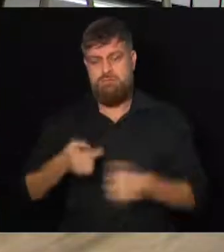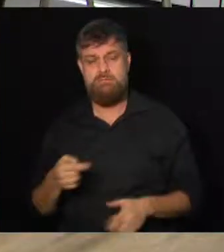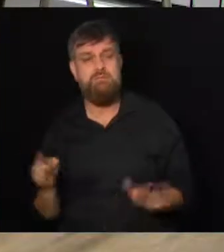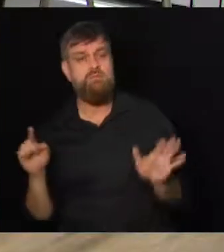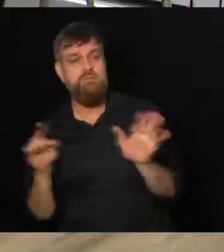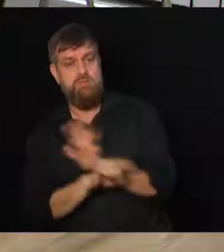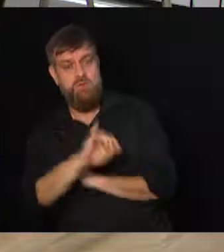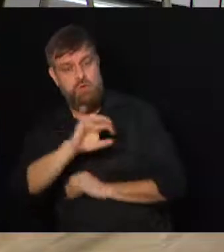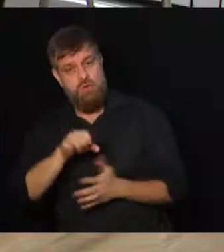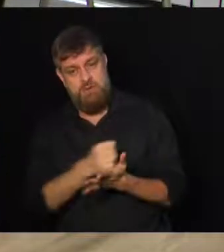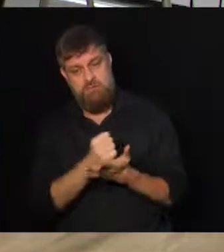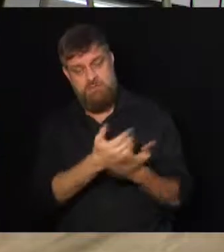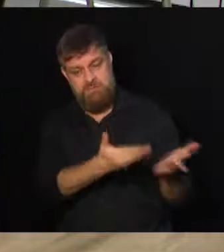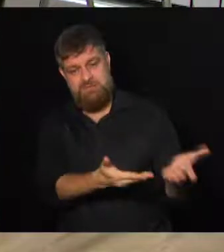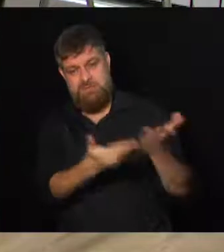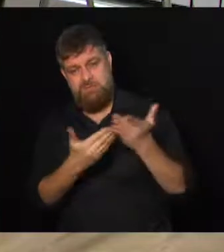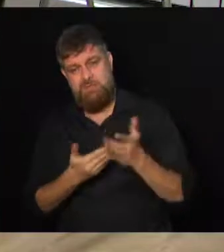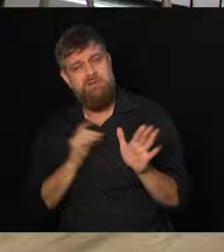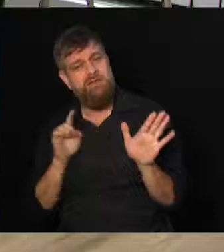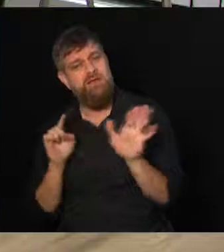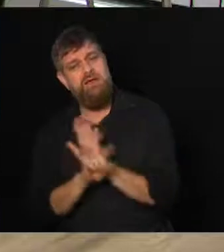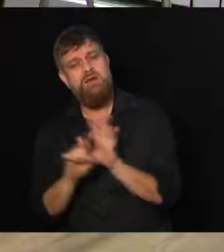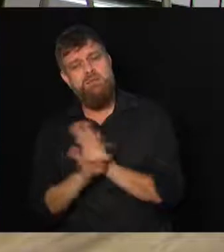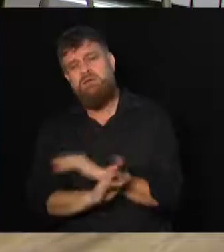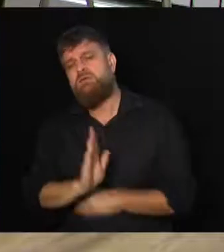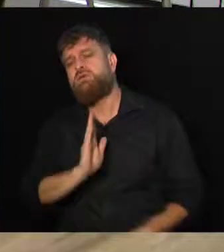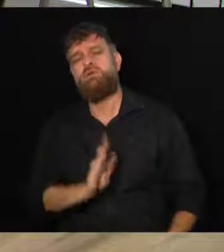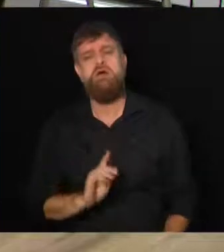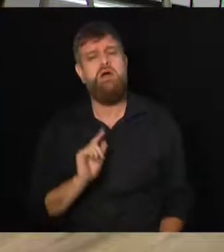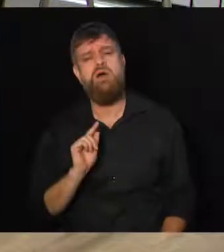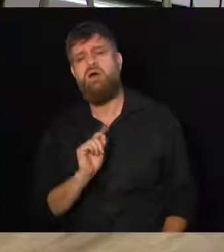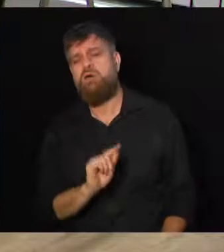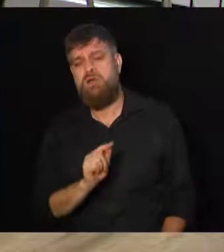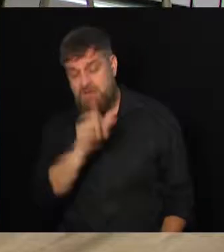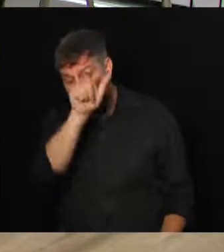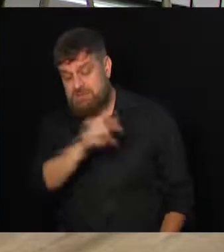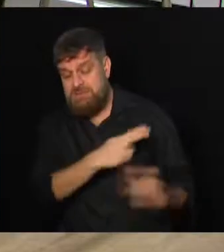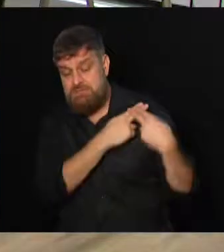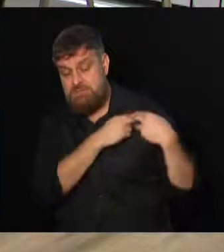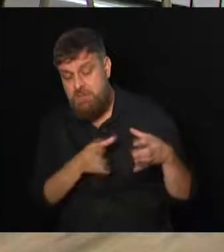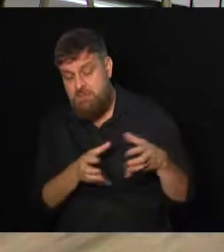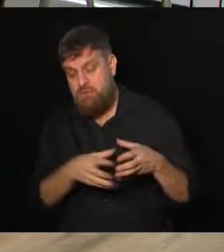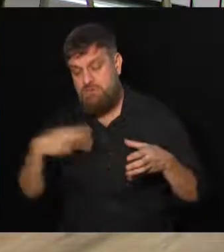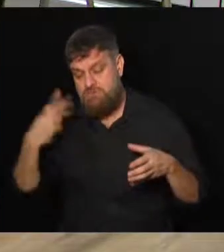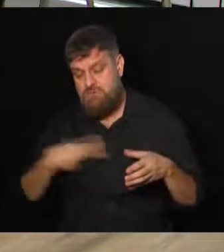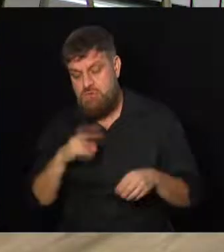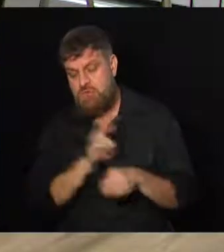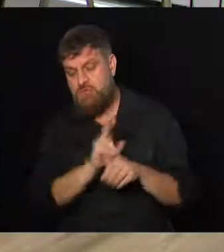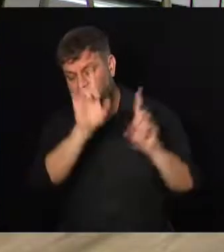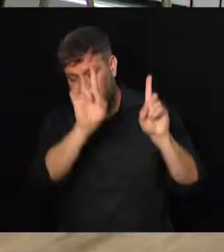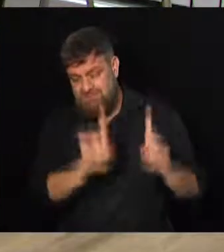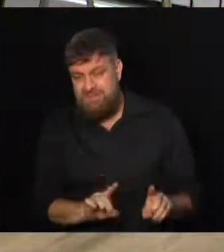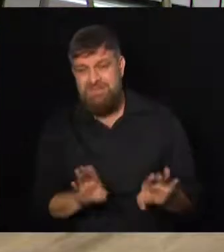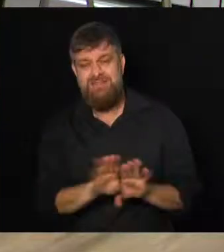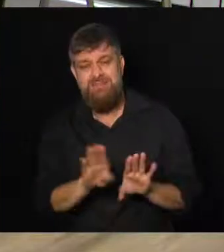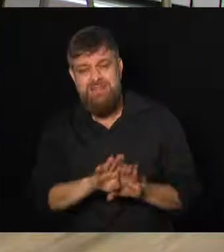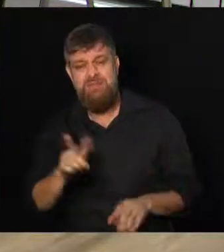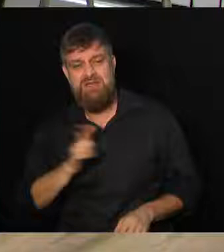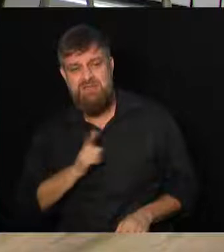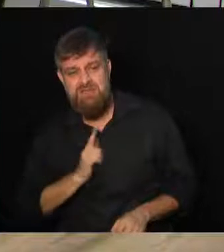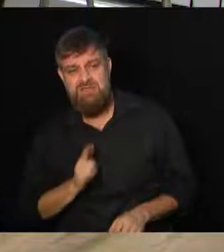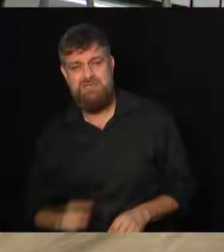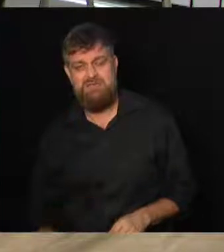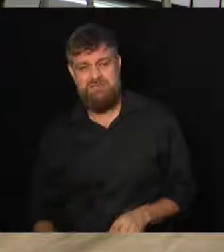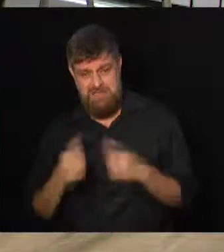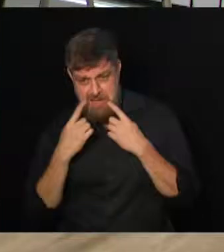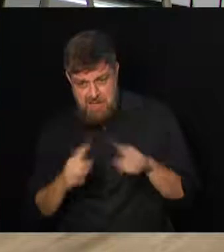Farmácia, seja bem-vindo. E a minha pergunta já para o senhor, como presidente da comissão, também chegam reclamações no sentido